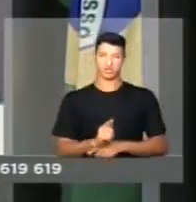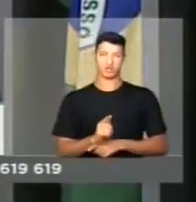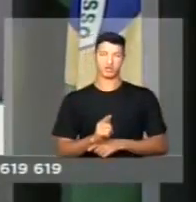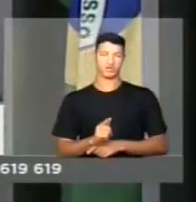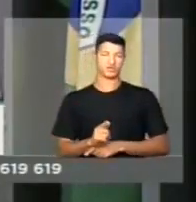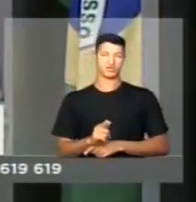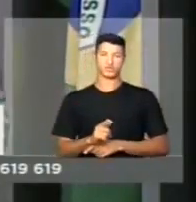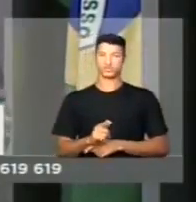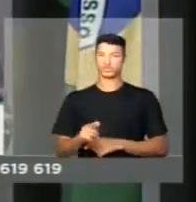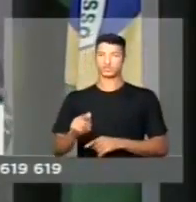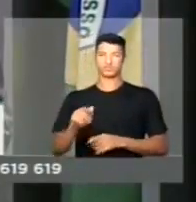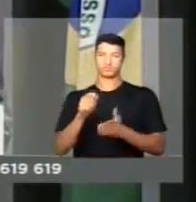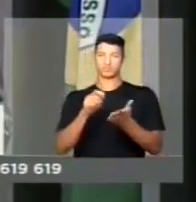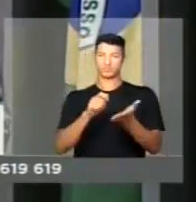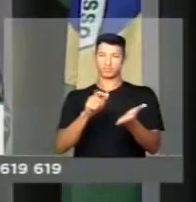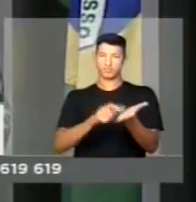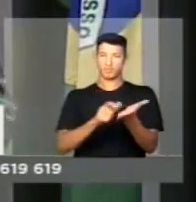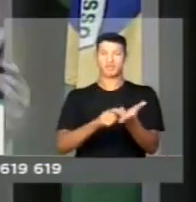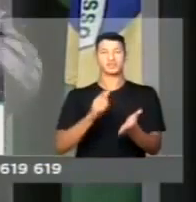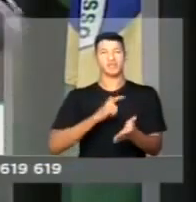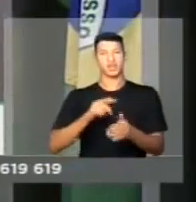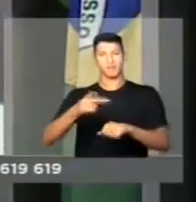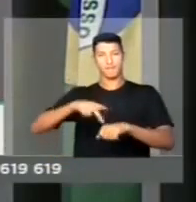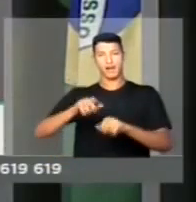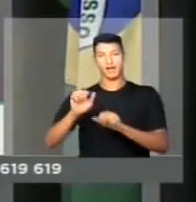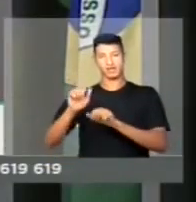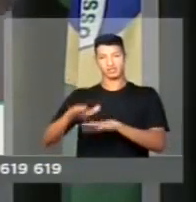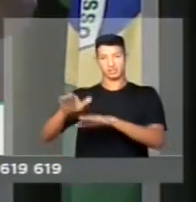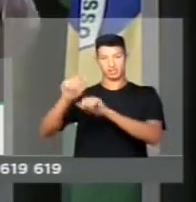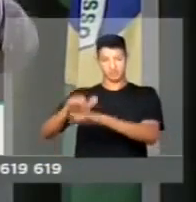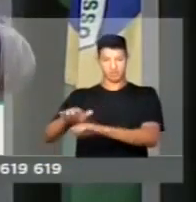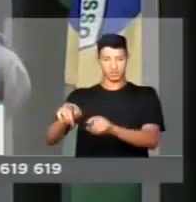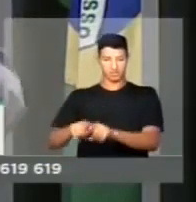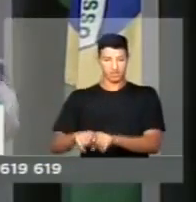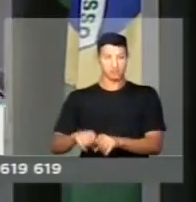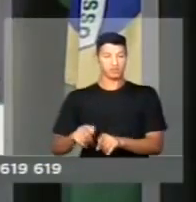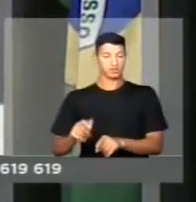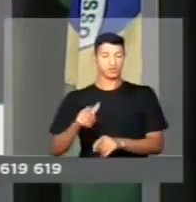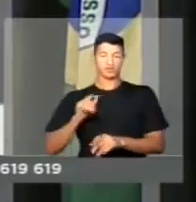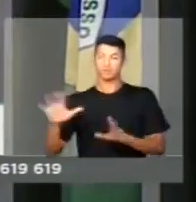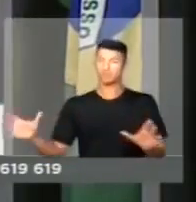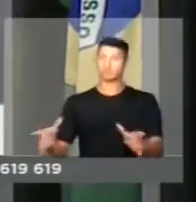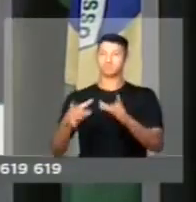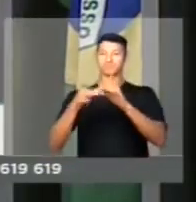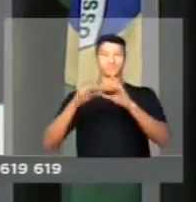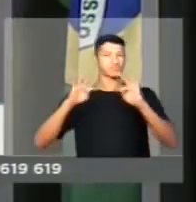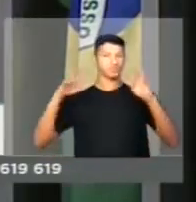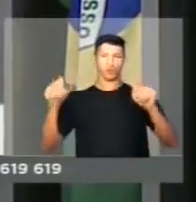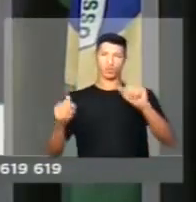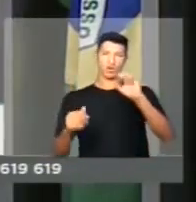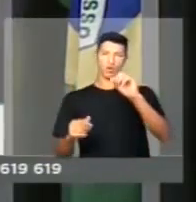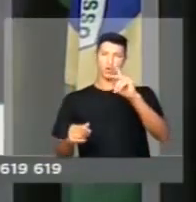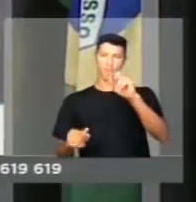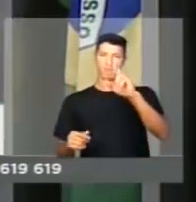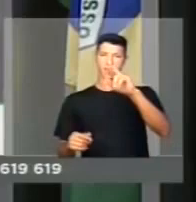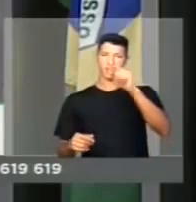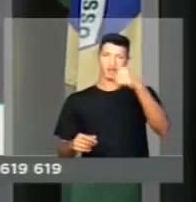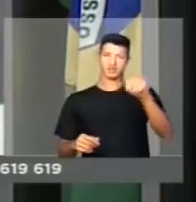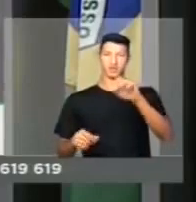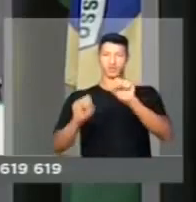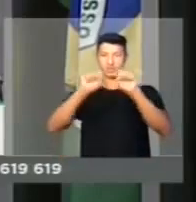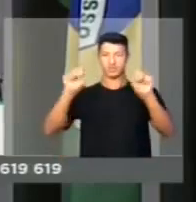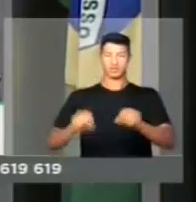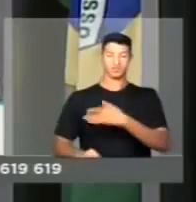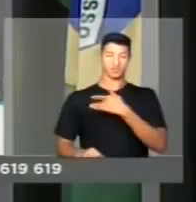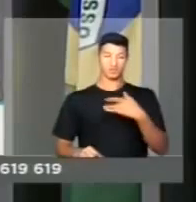um software que tem na Austrália, que sistematiza e engloba todas as operações do sistema de saúde